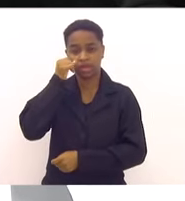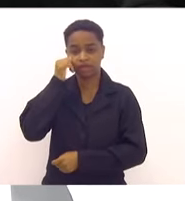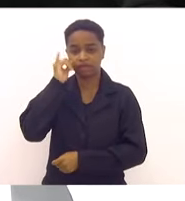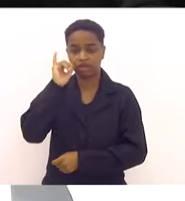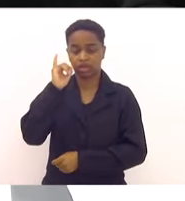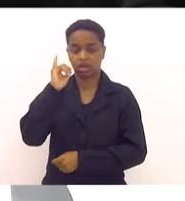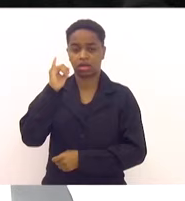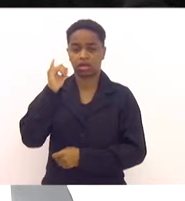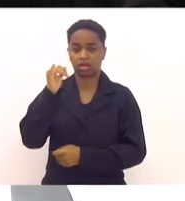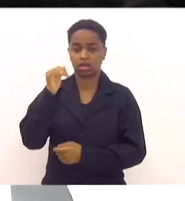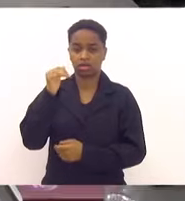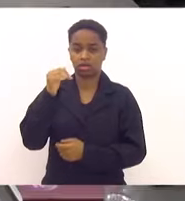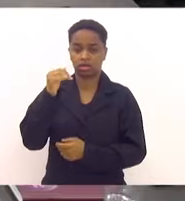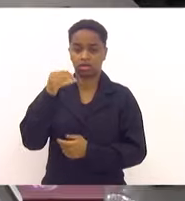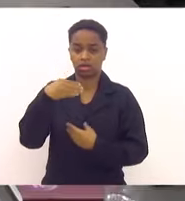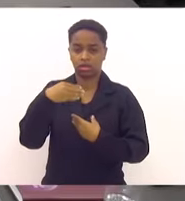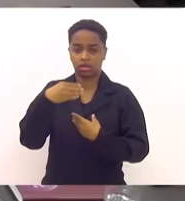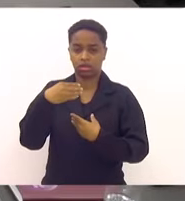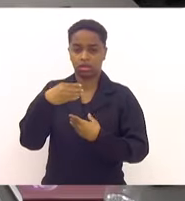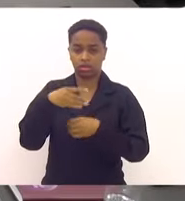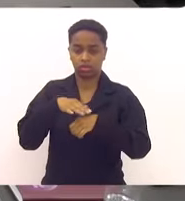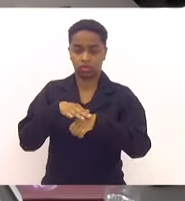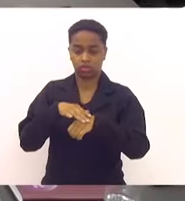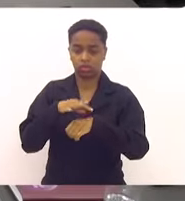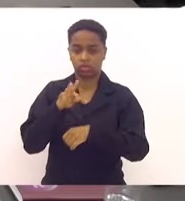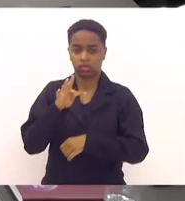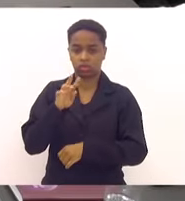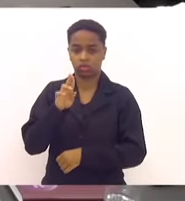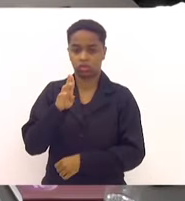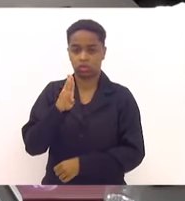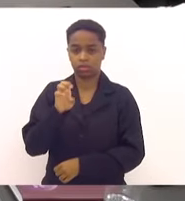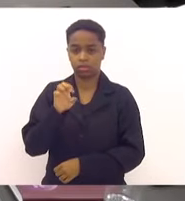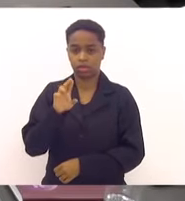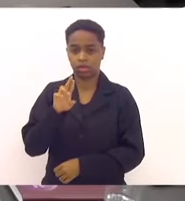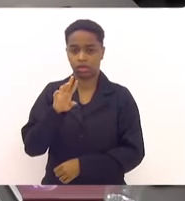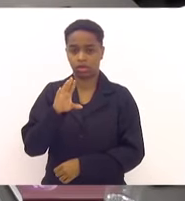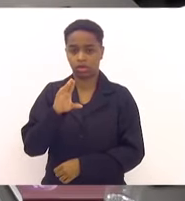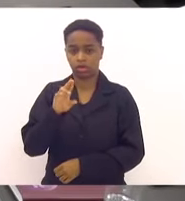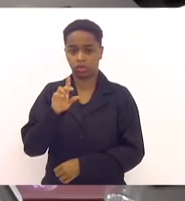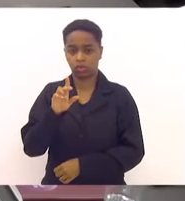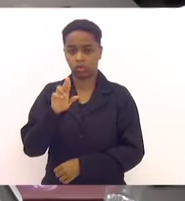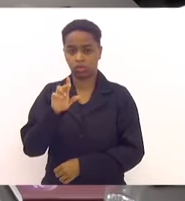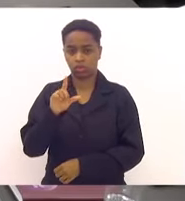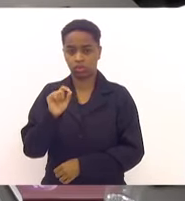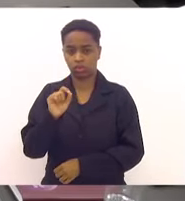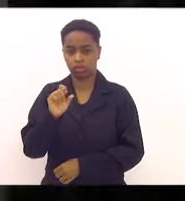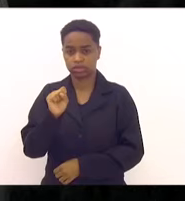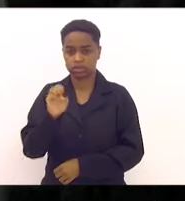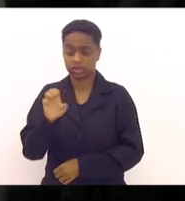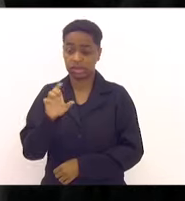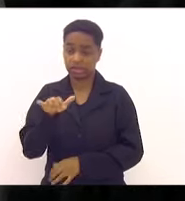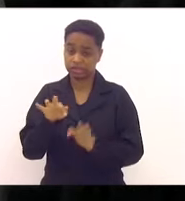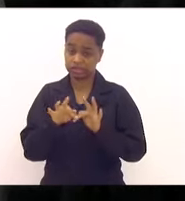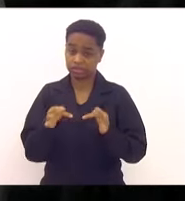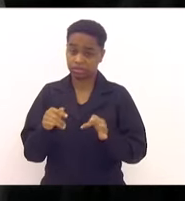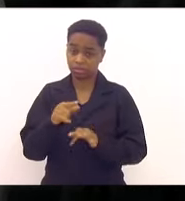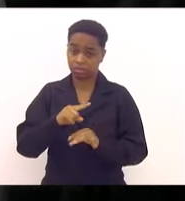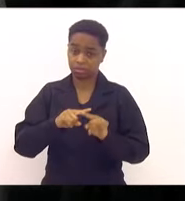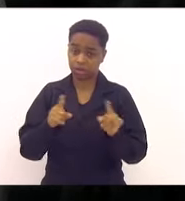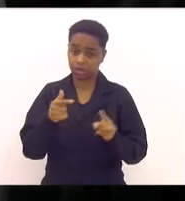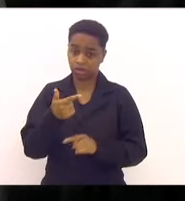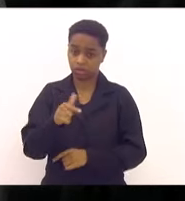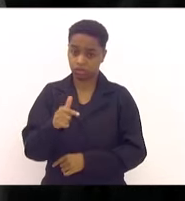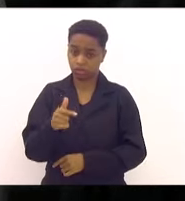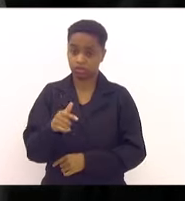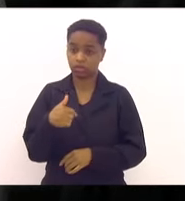tuberculose. Presidente. Você veja. Deputada Verônica. Coisa simples que não tem, né? Exato. Aqui, não, eu